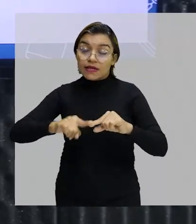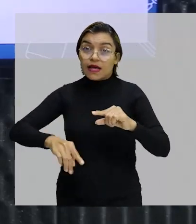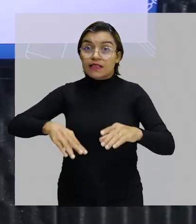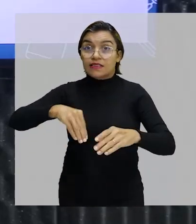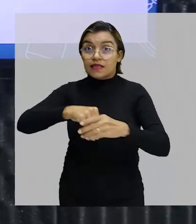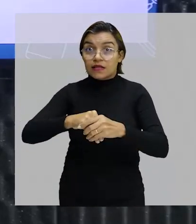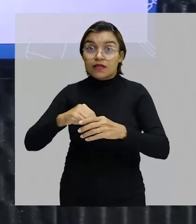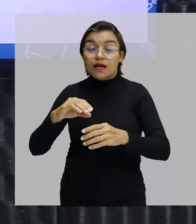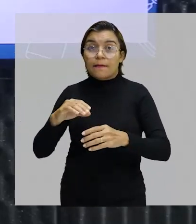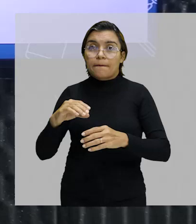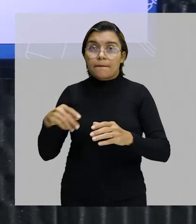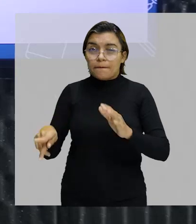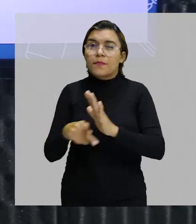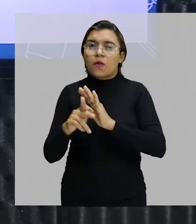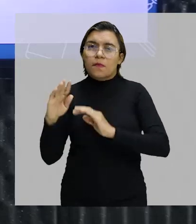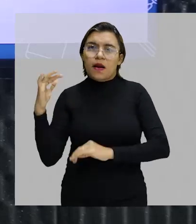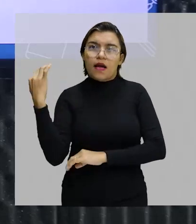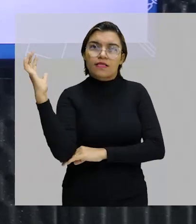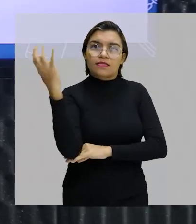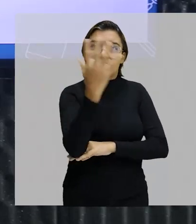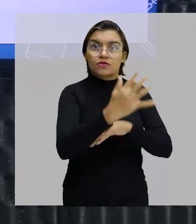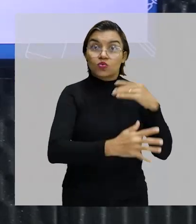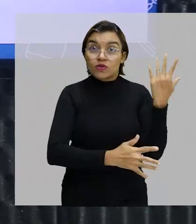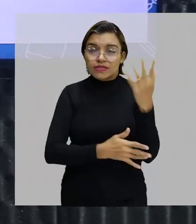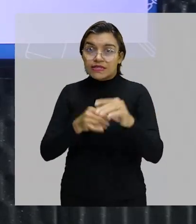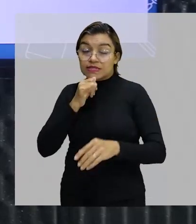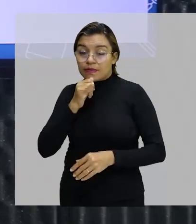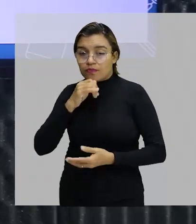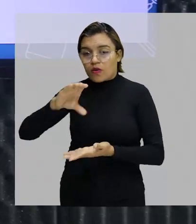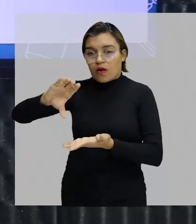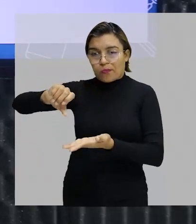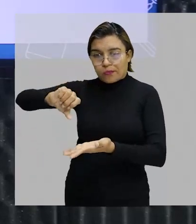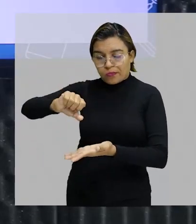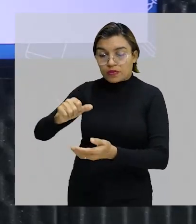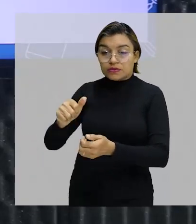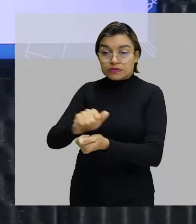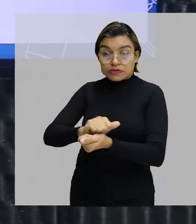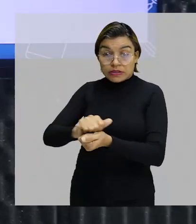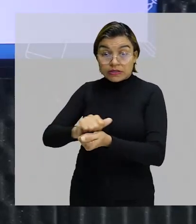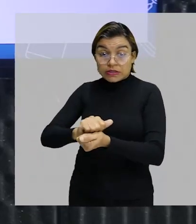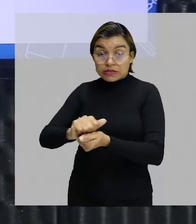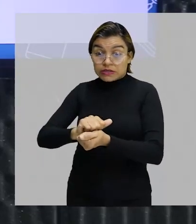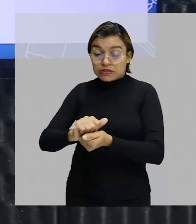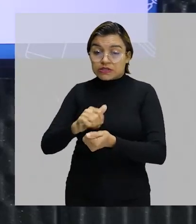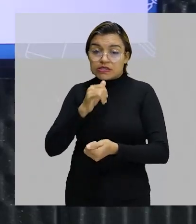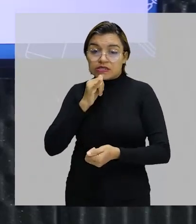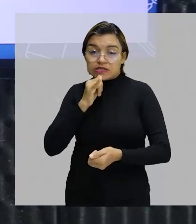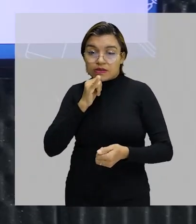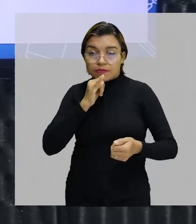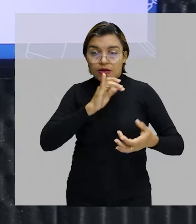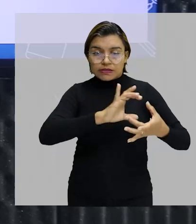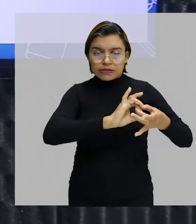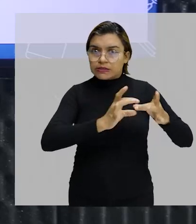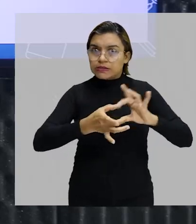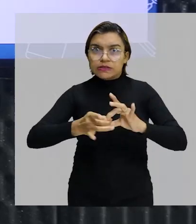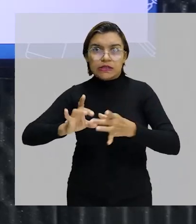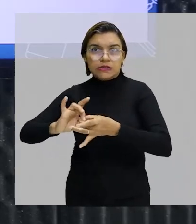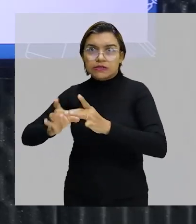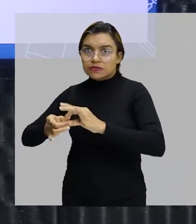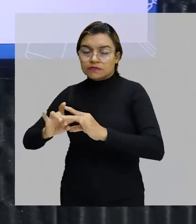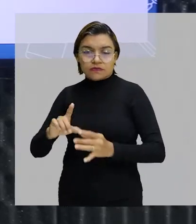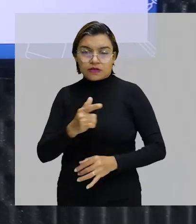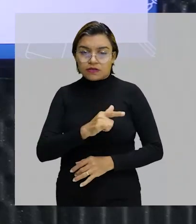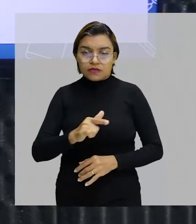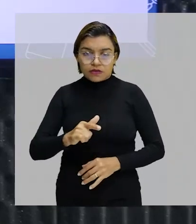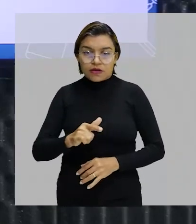presentes na natureza. Os detergentes não ramificados, ou seja, de cadeia linear,